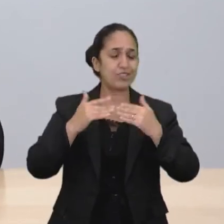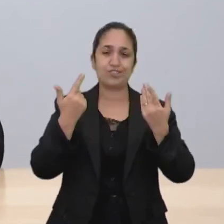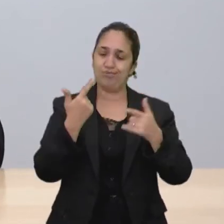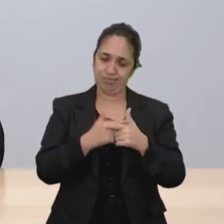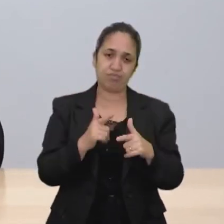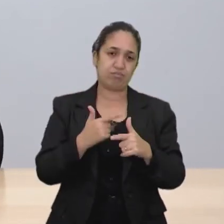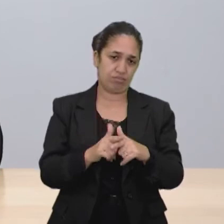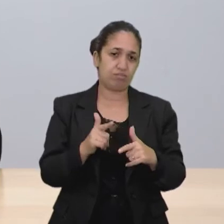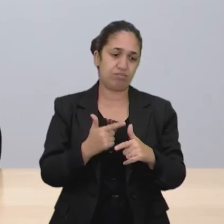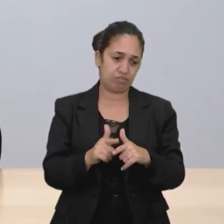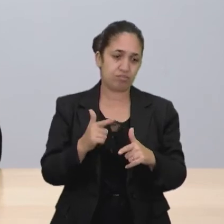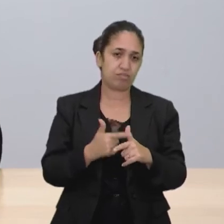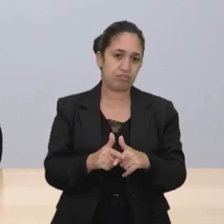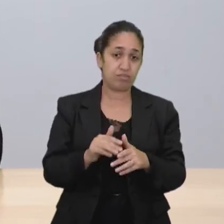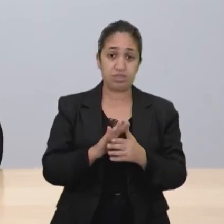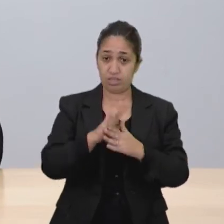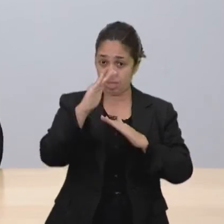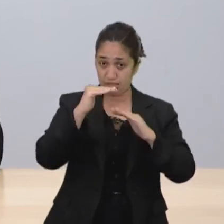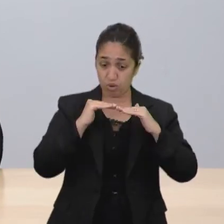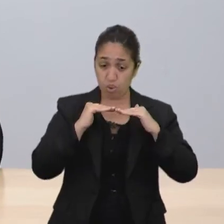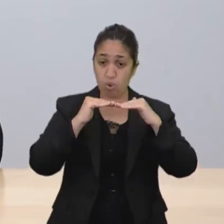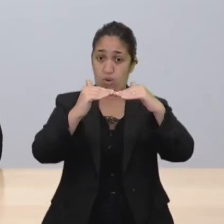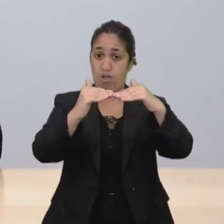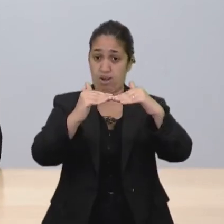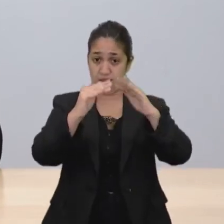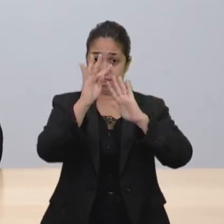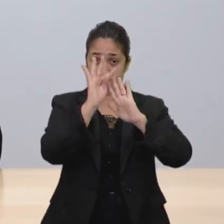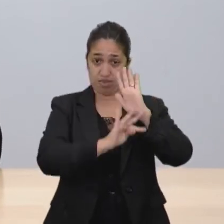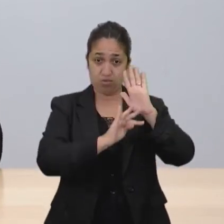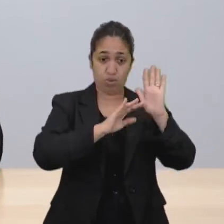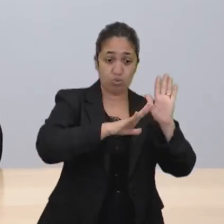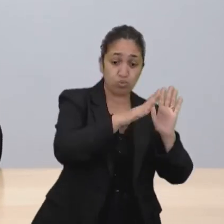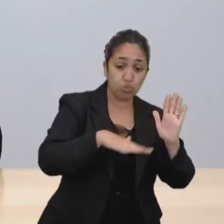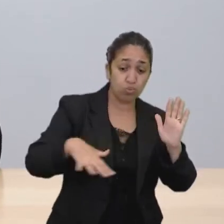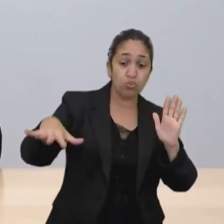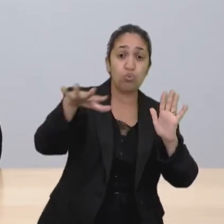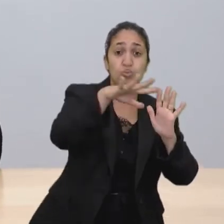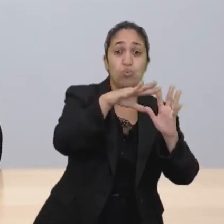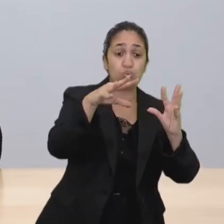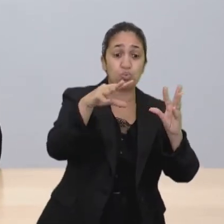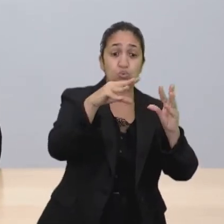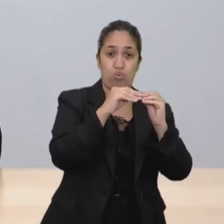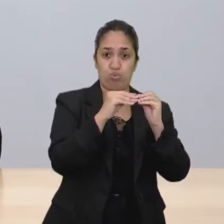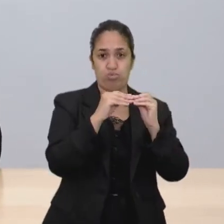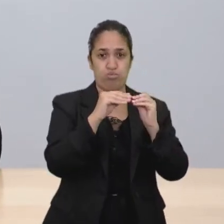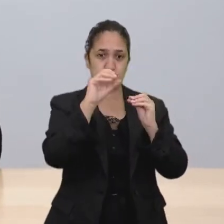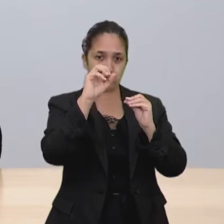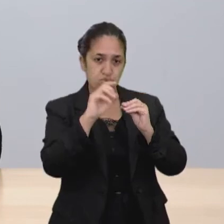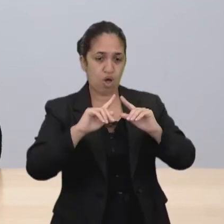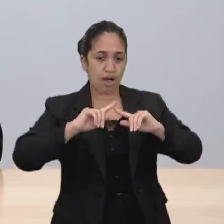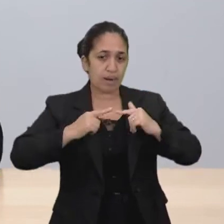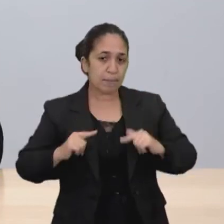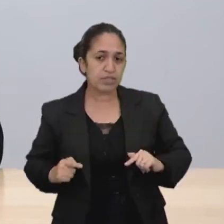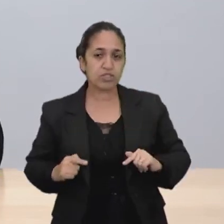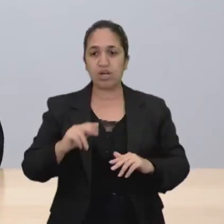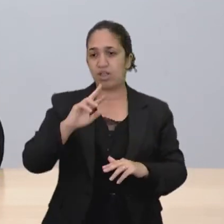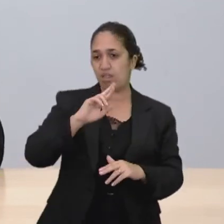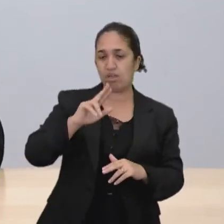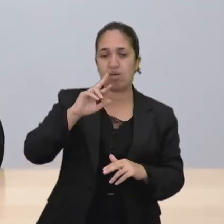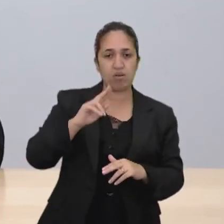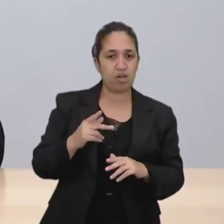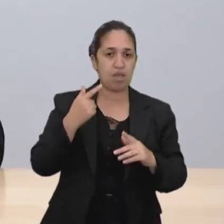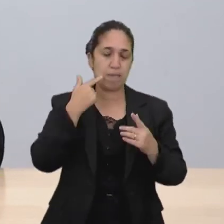problema. Então, a coerência textual ela tem que conversar com todos os elementos, não simplesmente com elementos gramaticais, mas